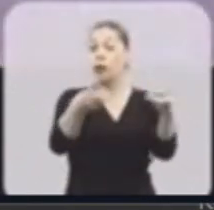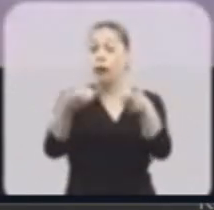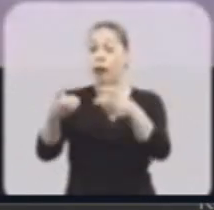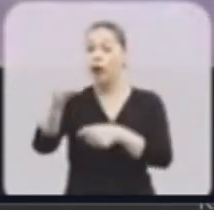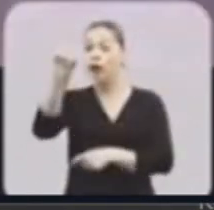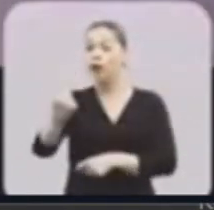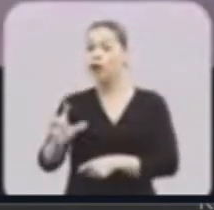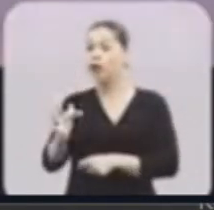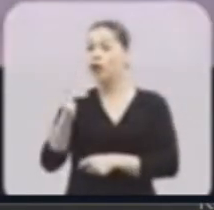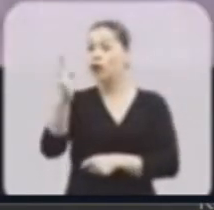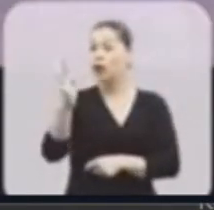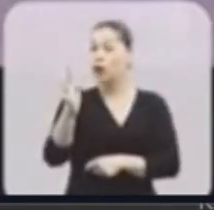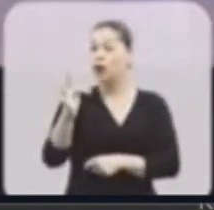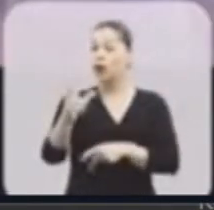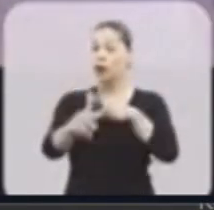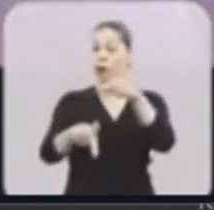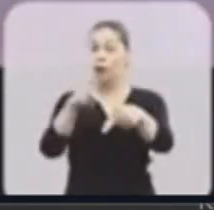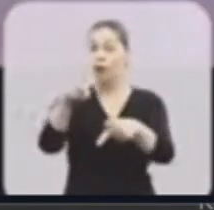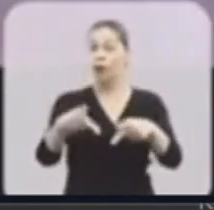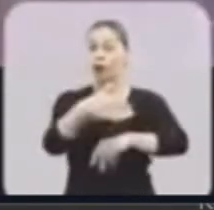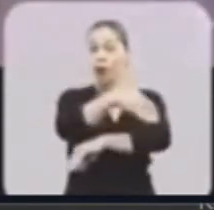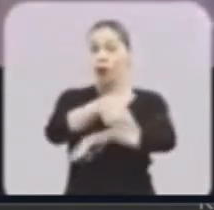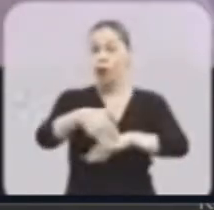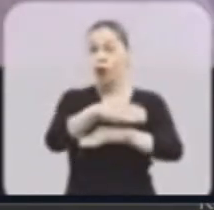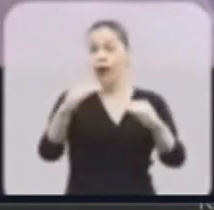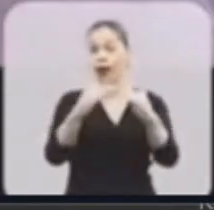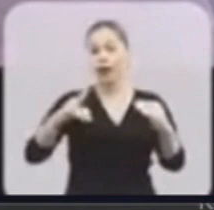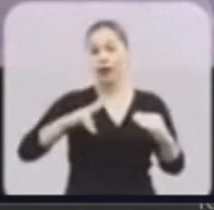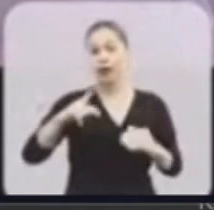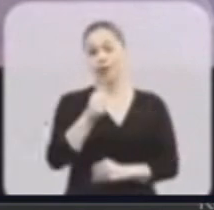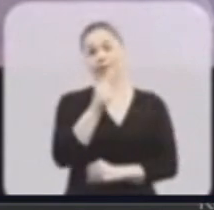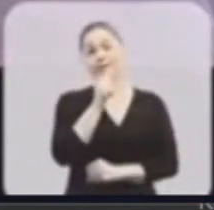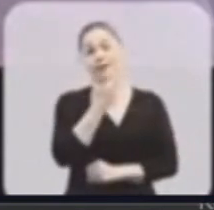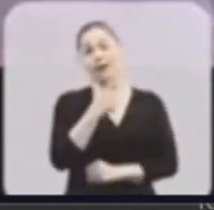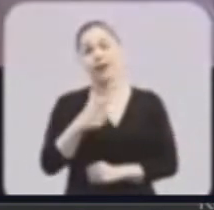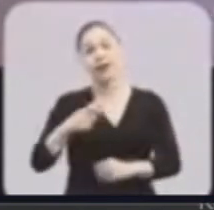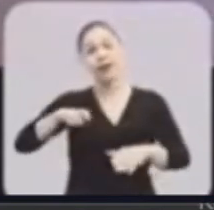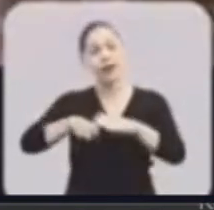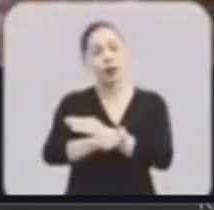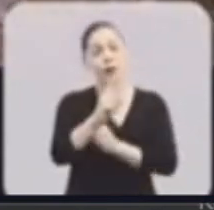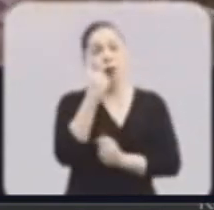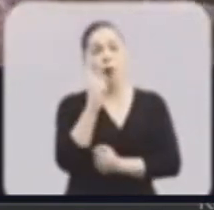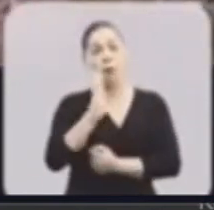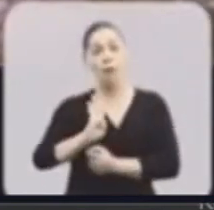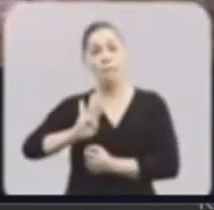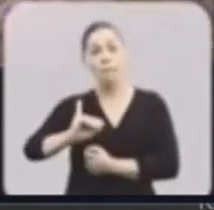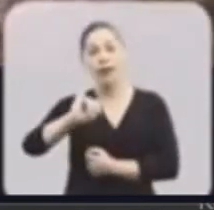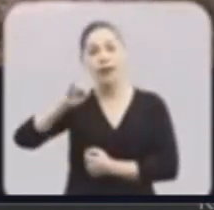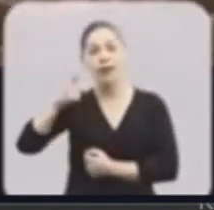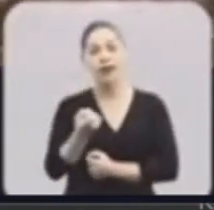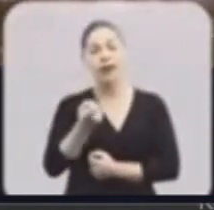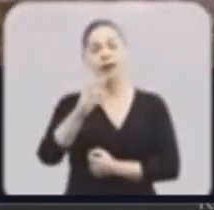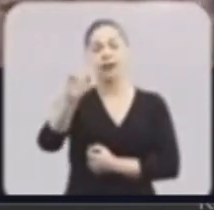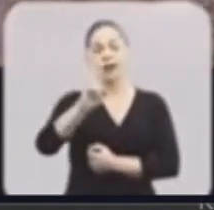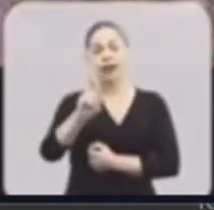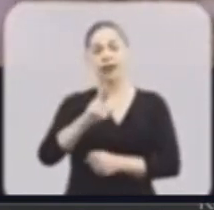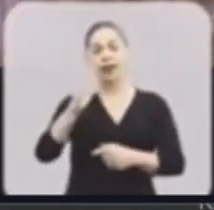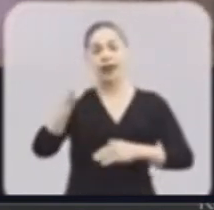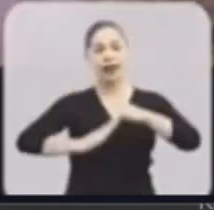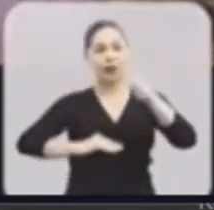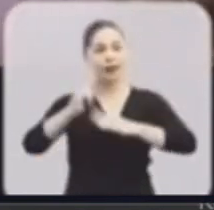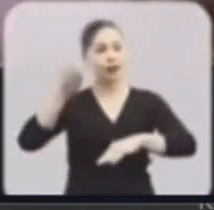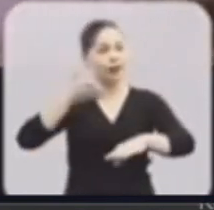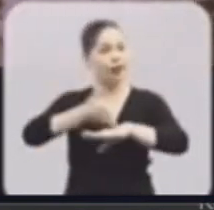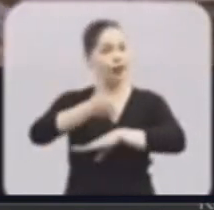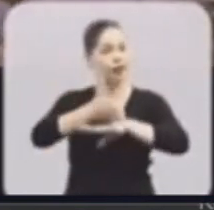Ruas Visíveis, pelo direito ao futuro da população em situação de rua. Com um investimento de quase R$1 bilhão, o plano